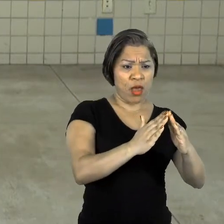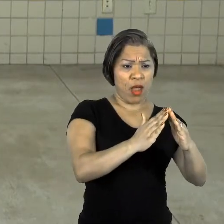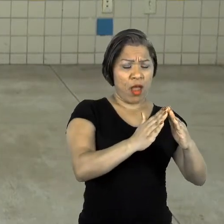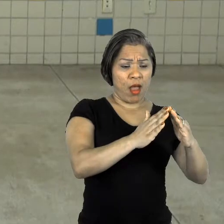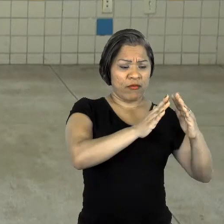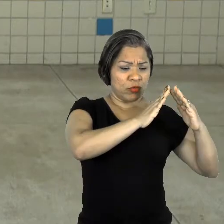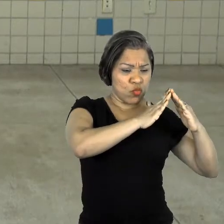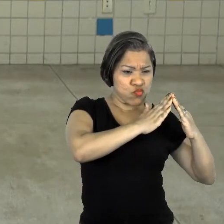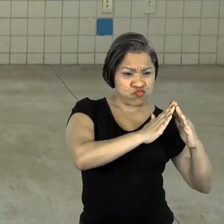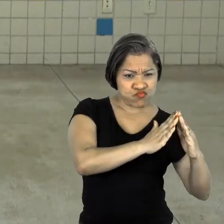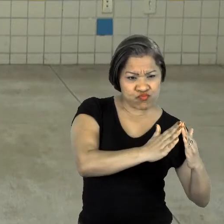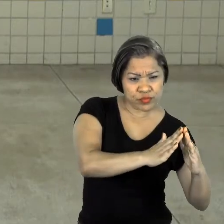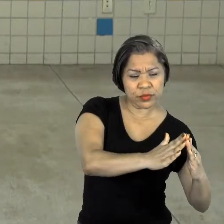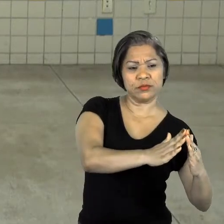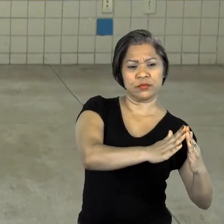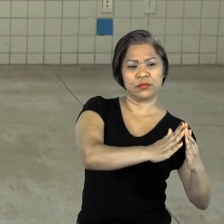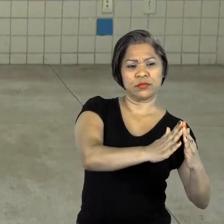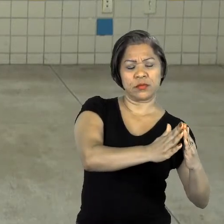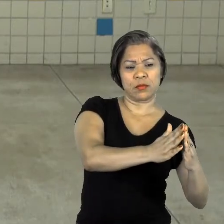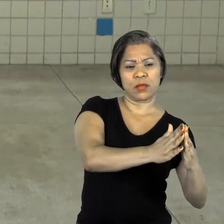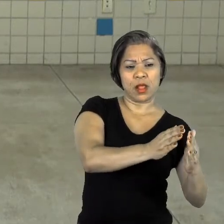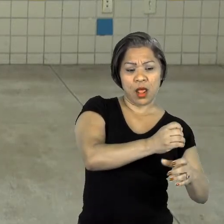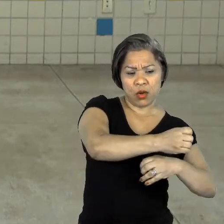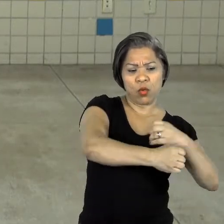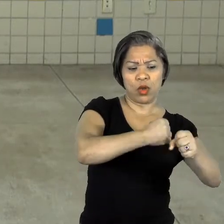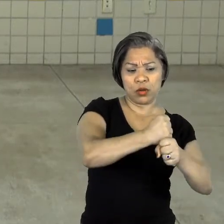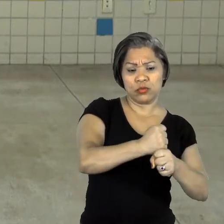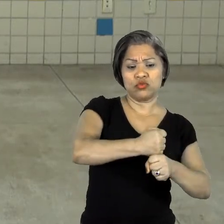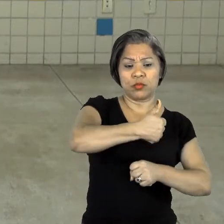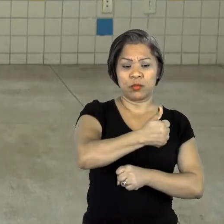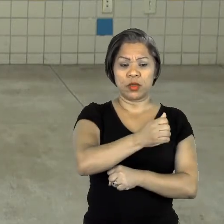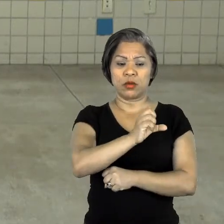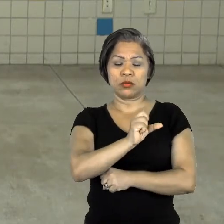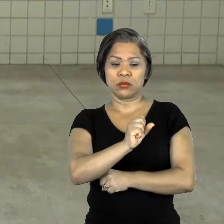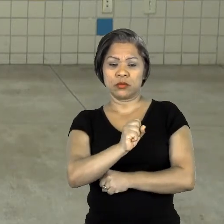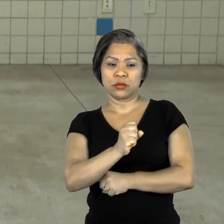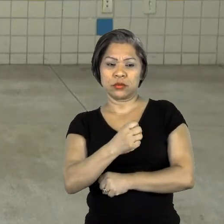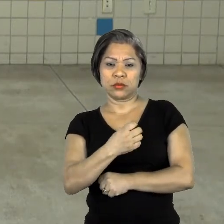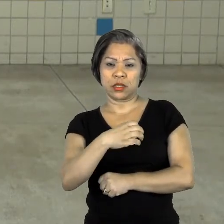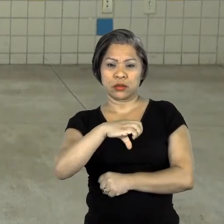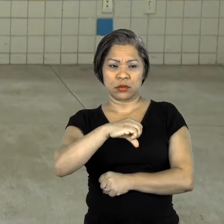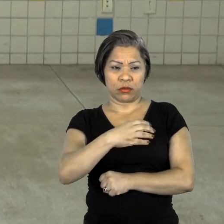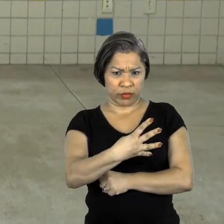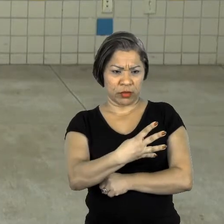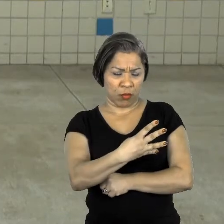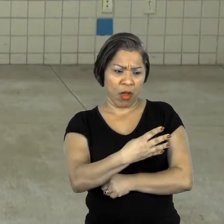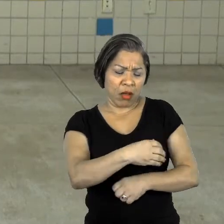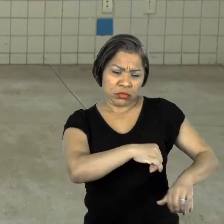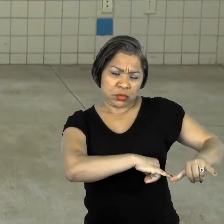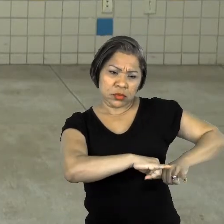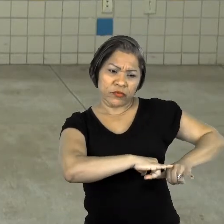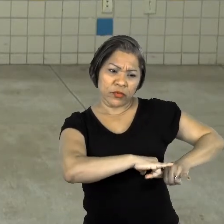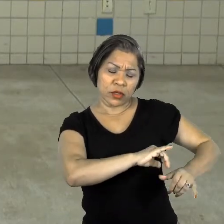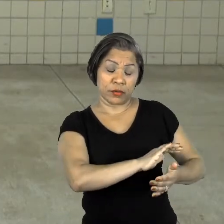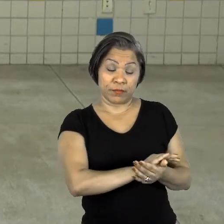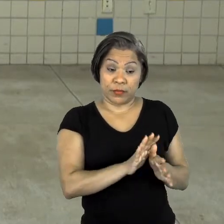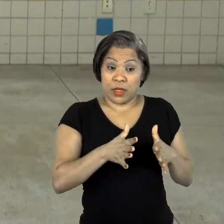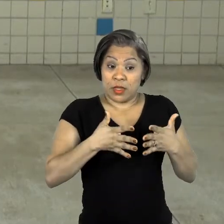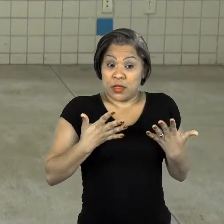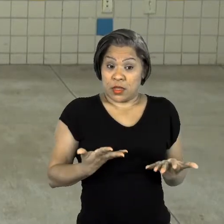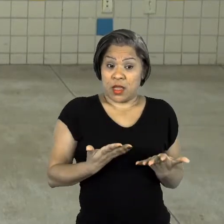York, na época de 1894, passavam. Então, para fazer essa crítica à